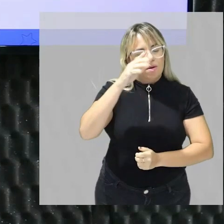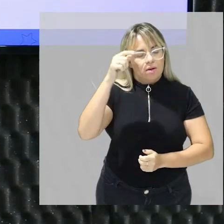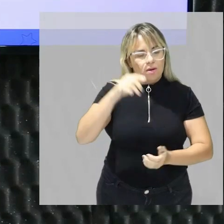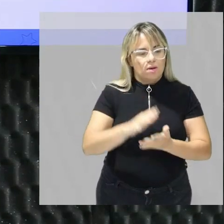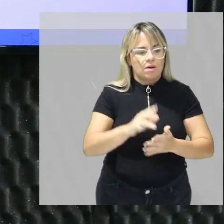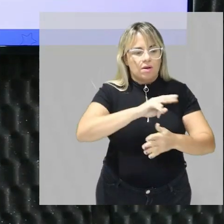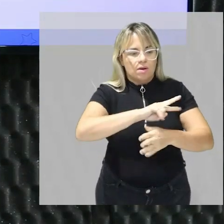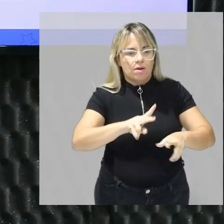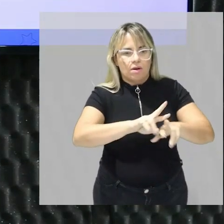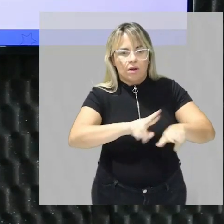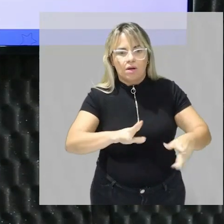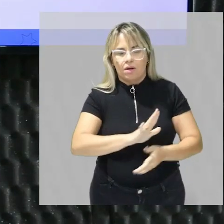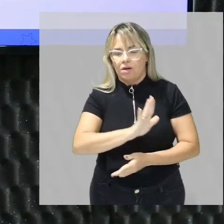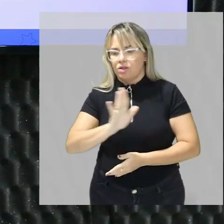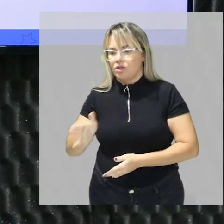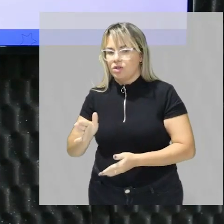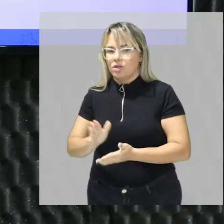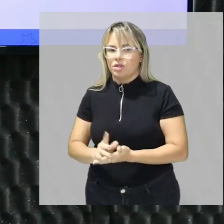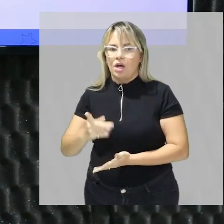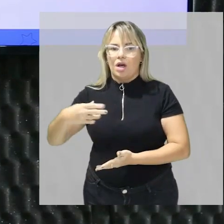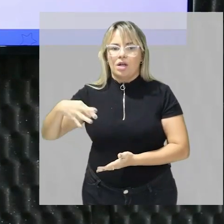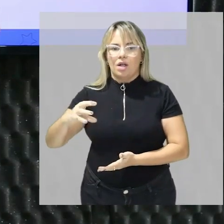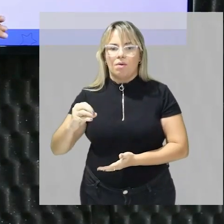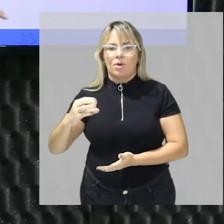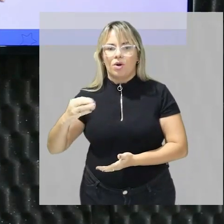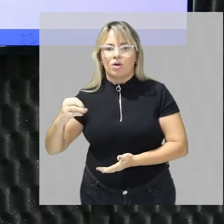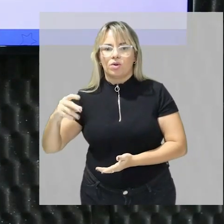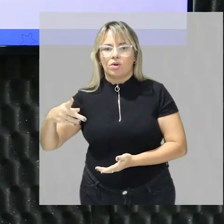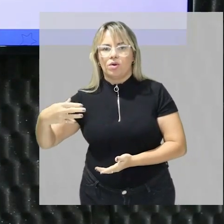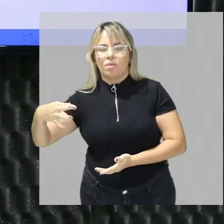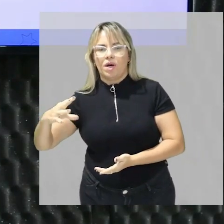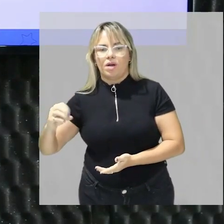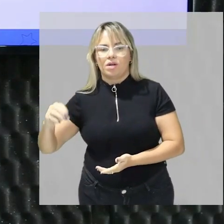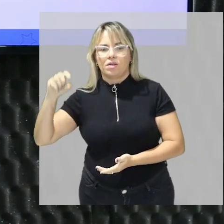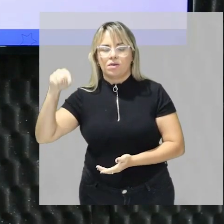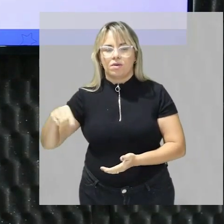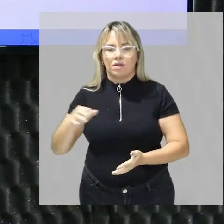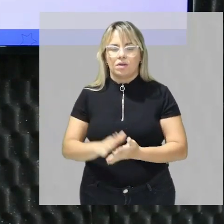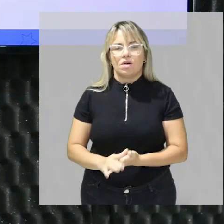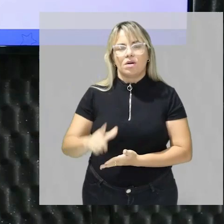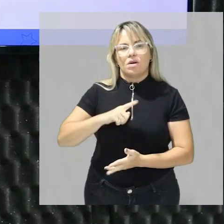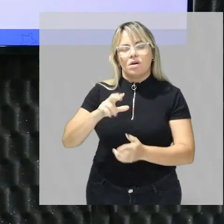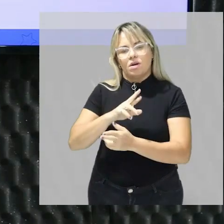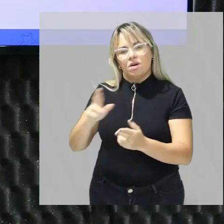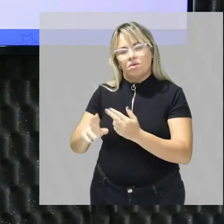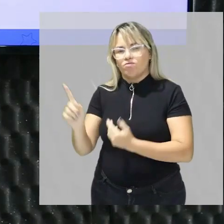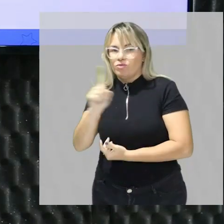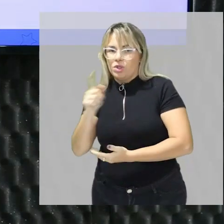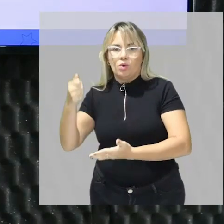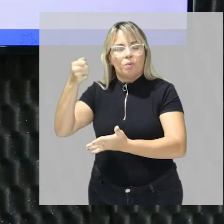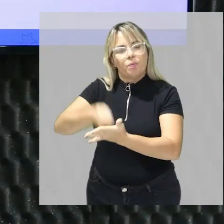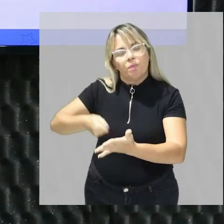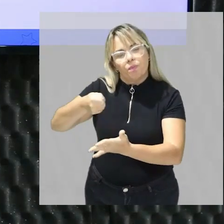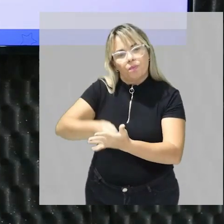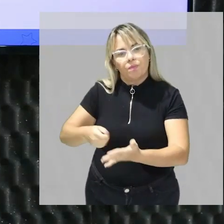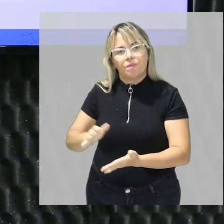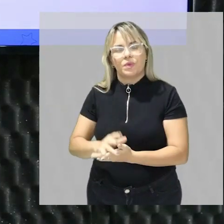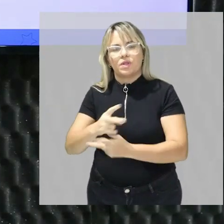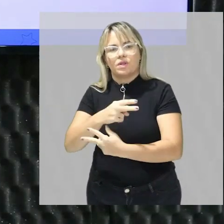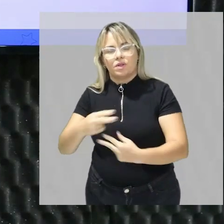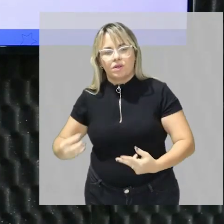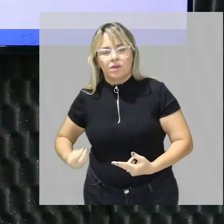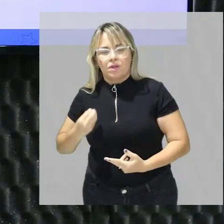diferentes. Já na protocooperação, eu tenho uma relação não obrigatória. Os indivíduos,